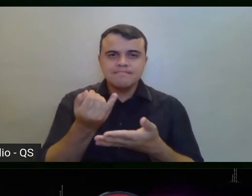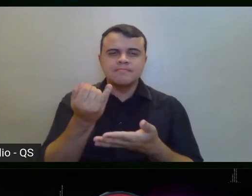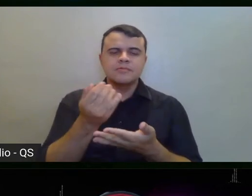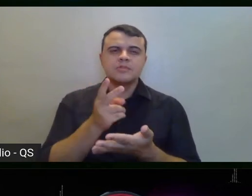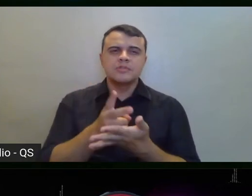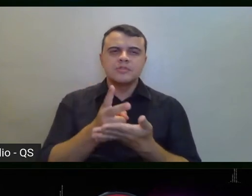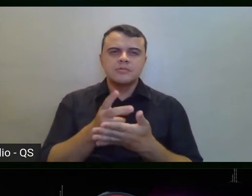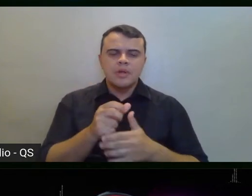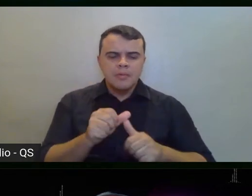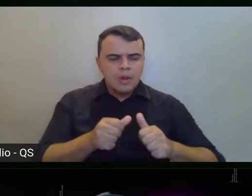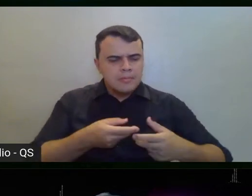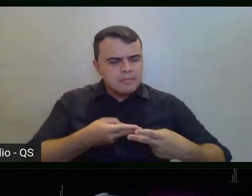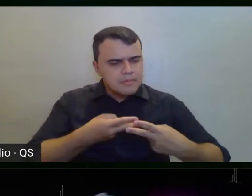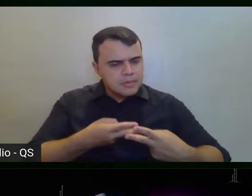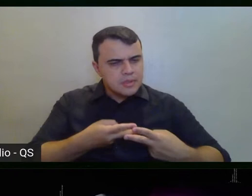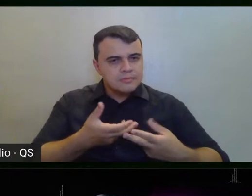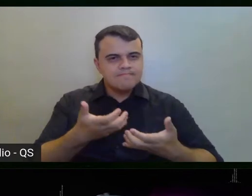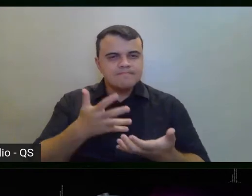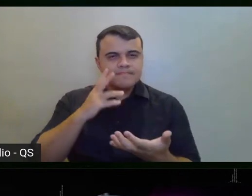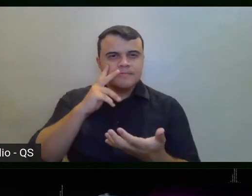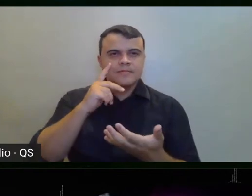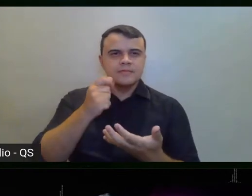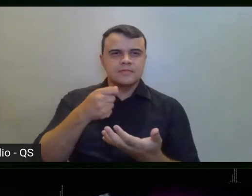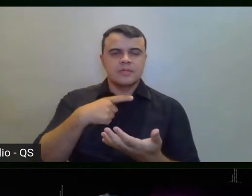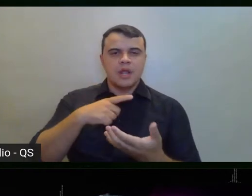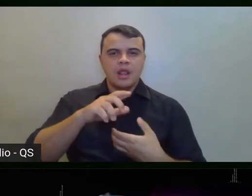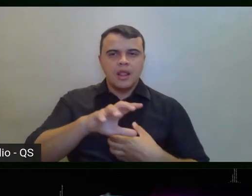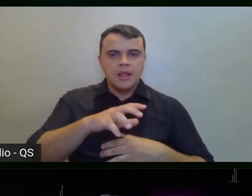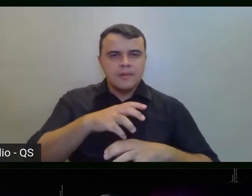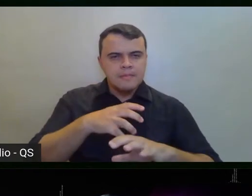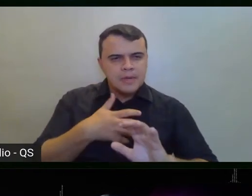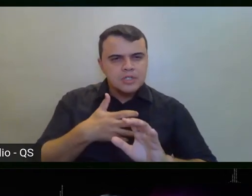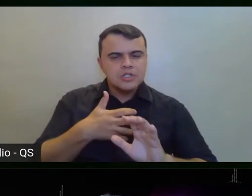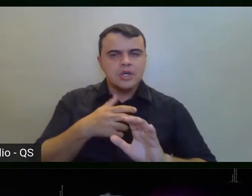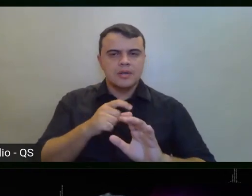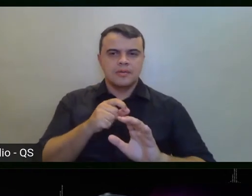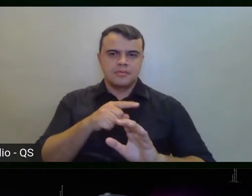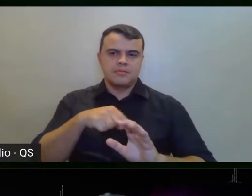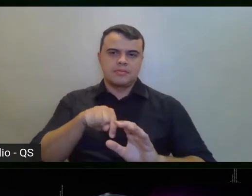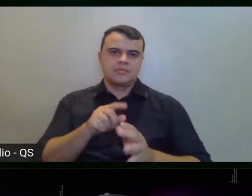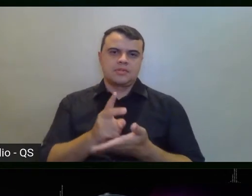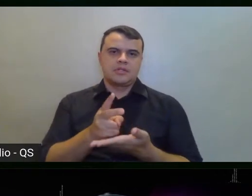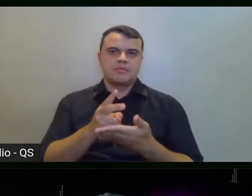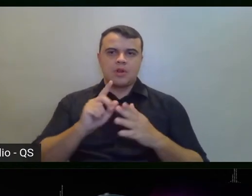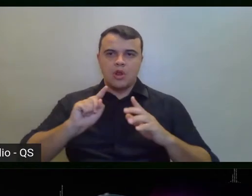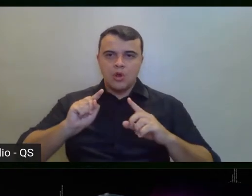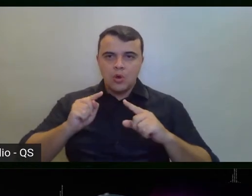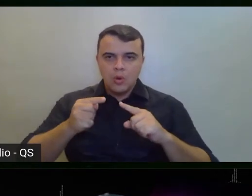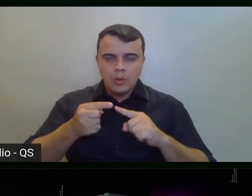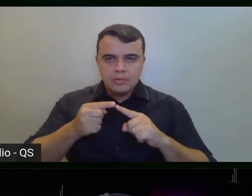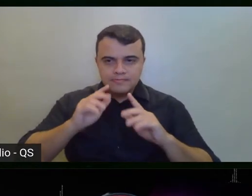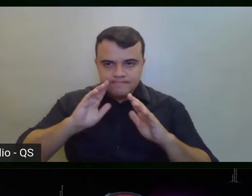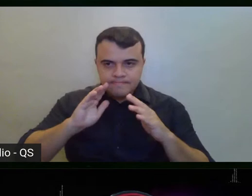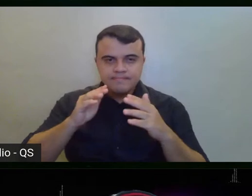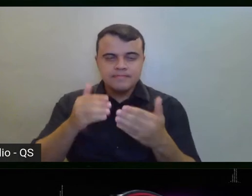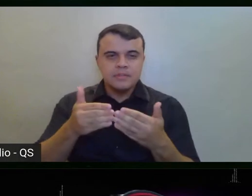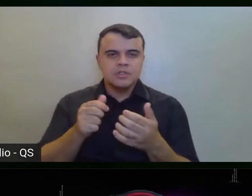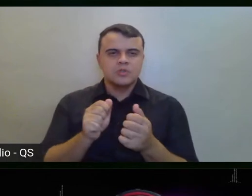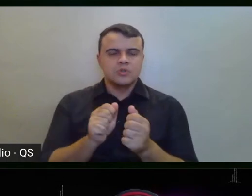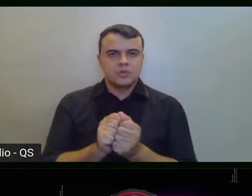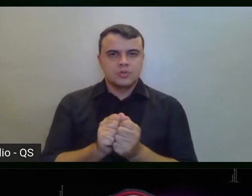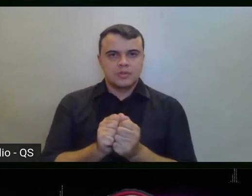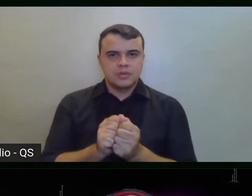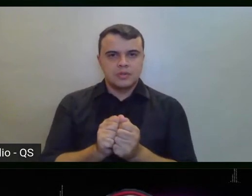resiliência é realmente você tem empatia aí com o próximo tem realmente ter aquele objetivo bem definido e